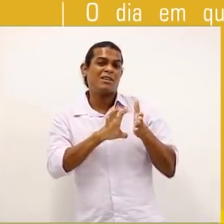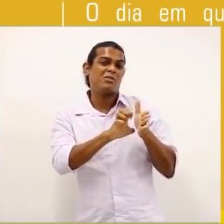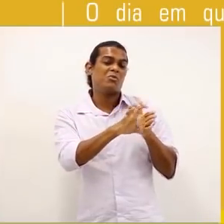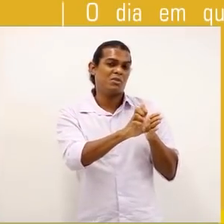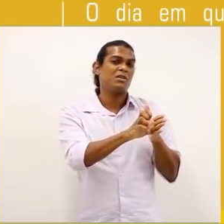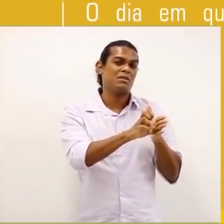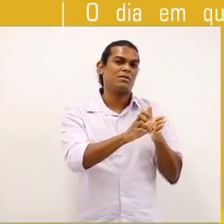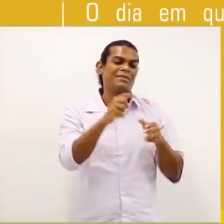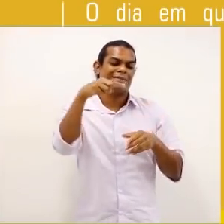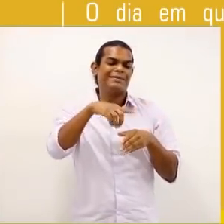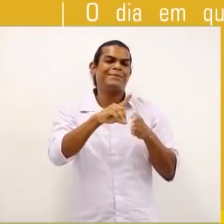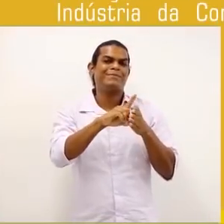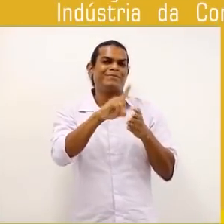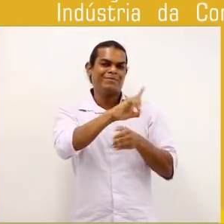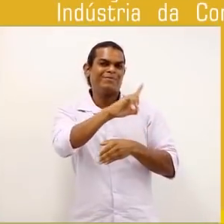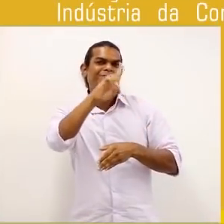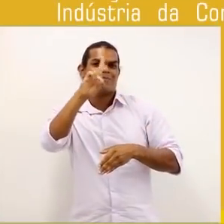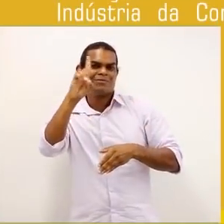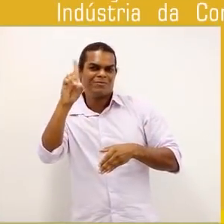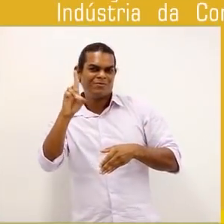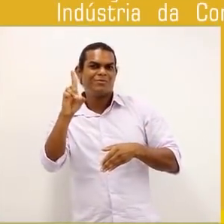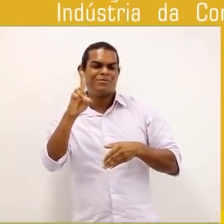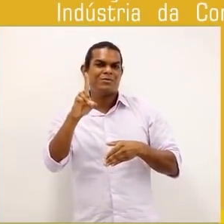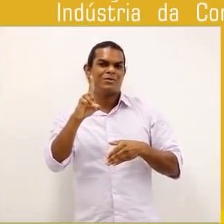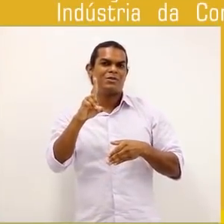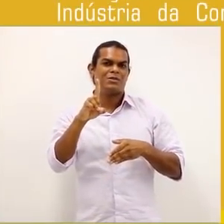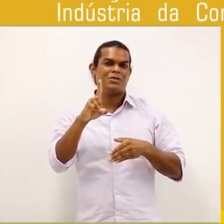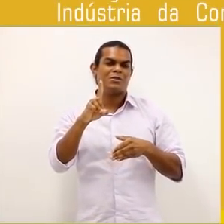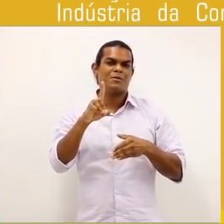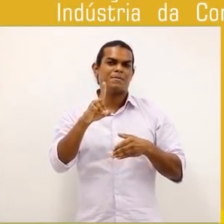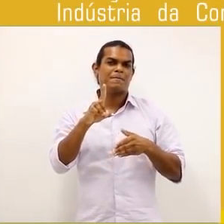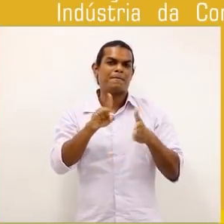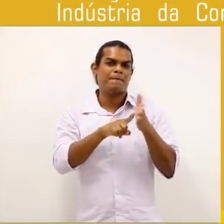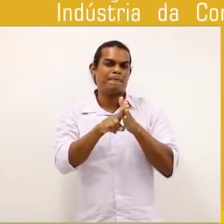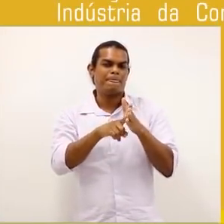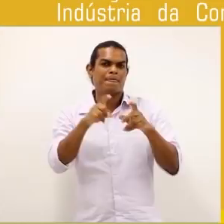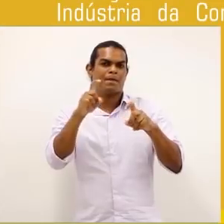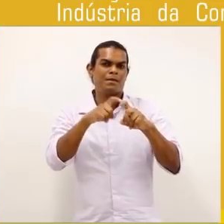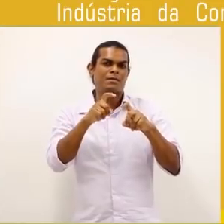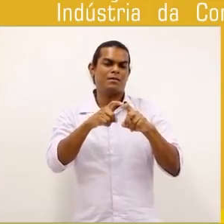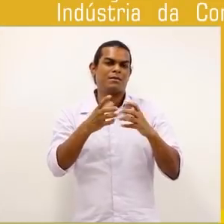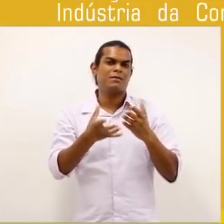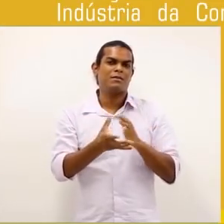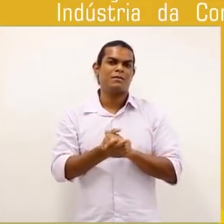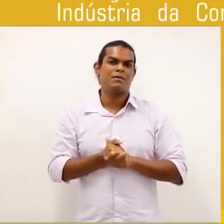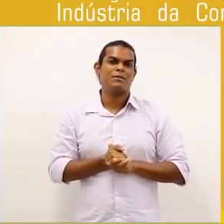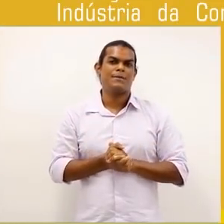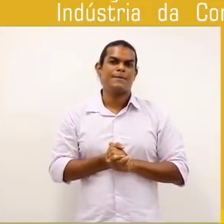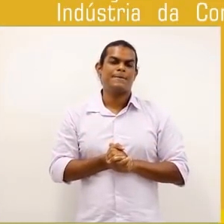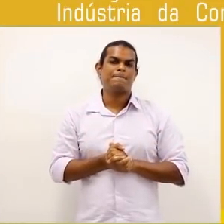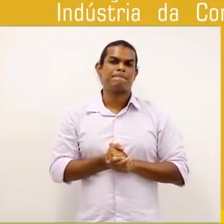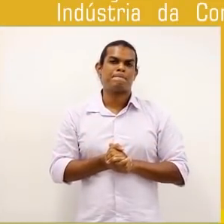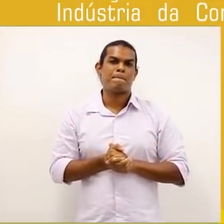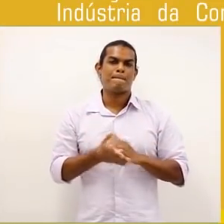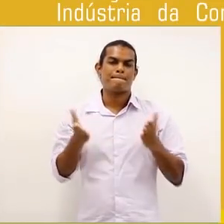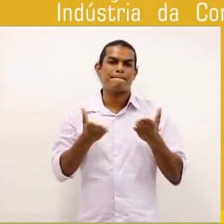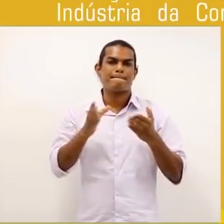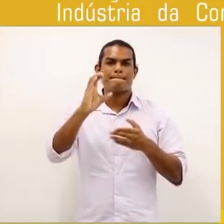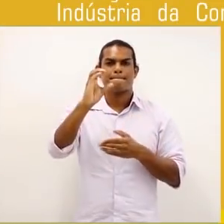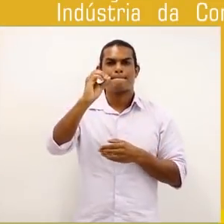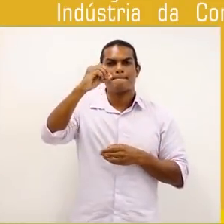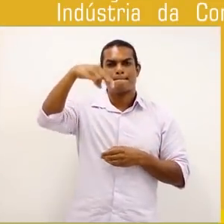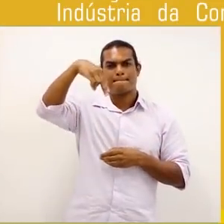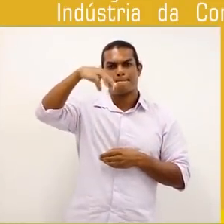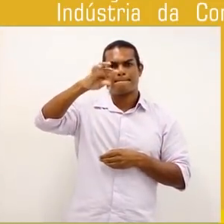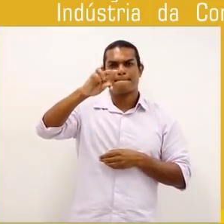tá bom? Bom, falaremos agora do Programa de Controle Médico e Saúde Ocupacional. Qual é o objetivo do